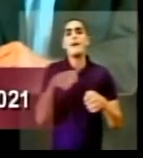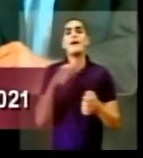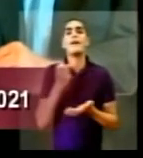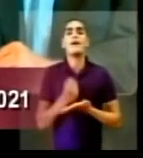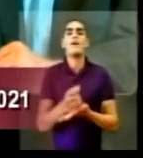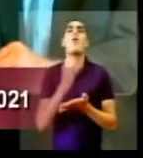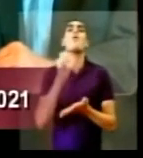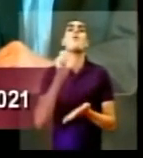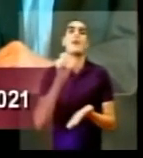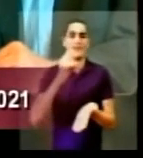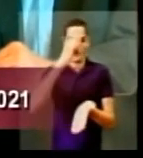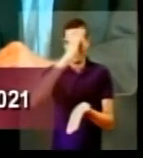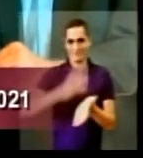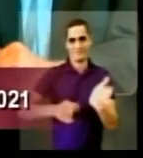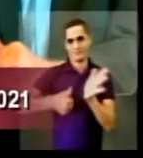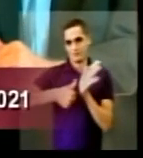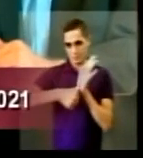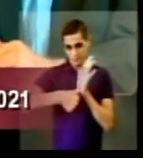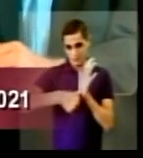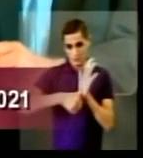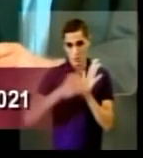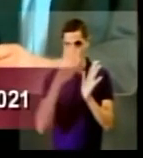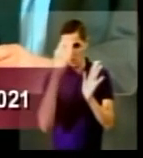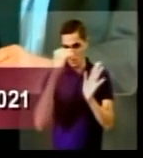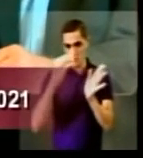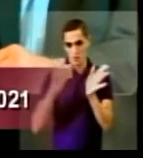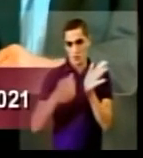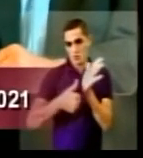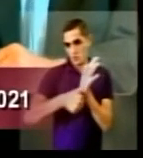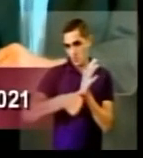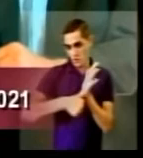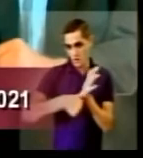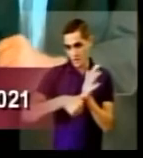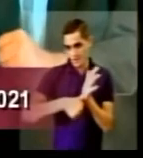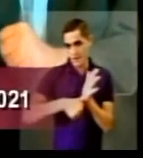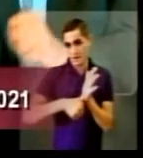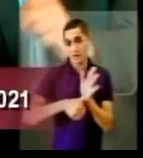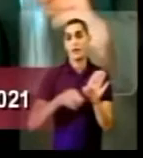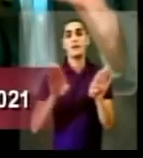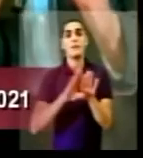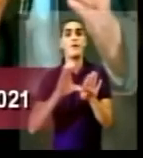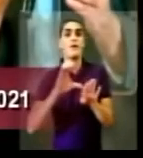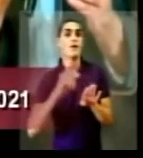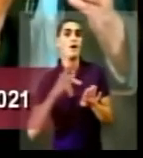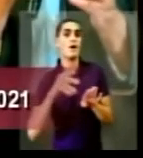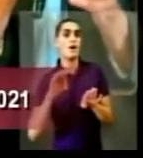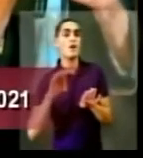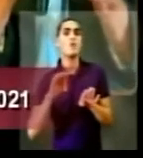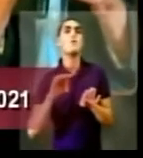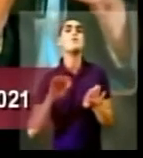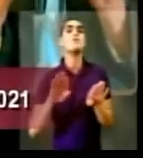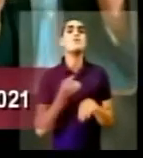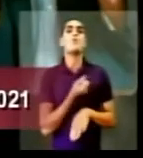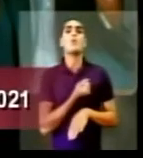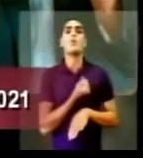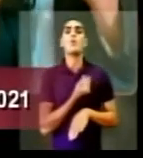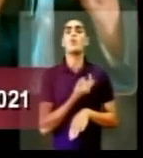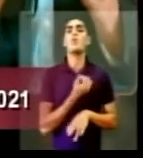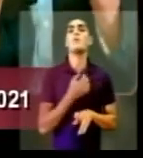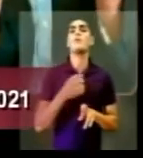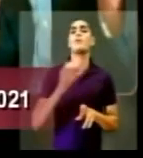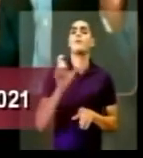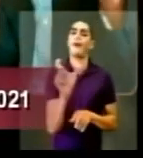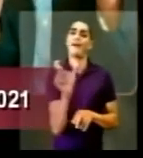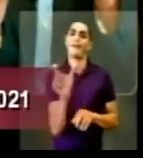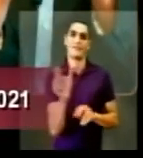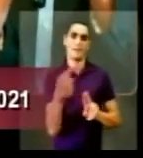o CPF, ou número do Cartão Nacional de Saúde. Por quê? Porque dentro do